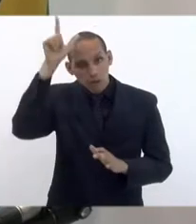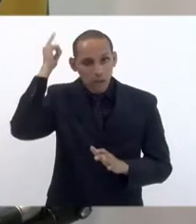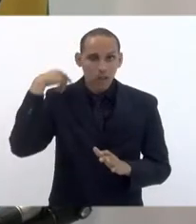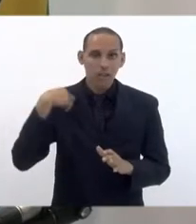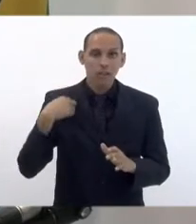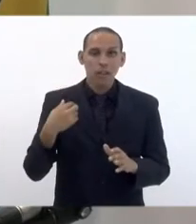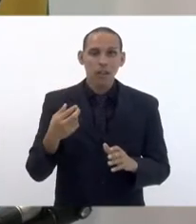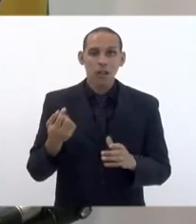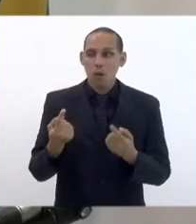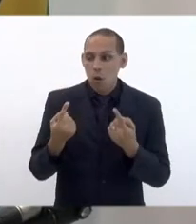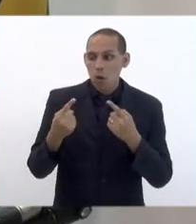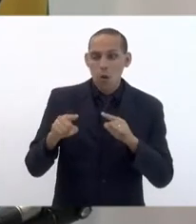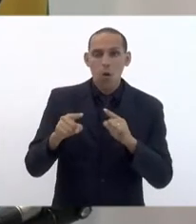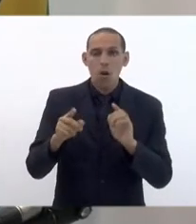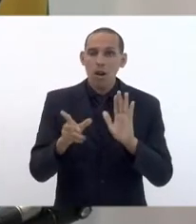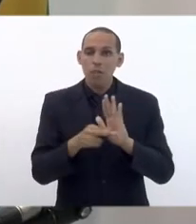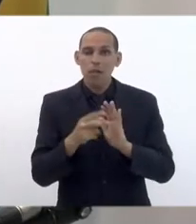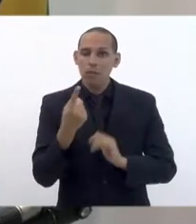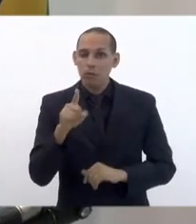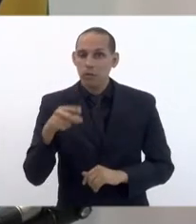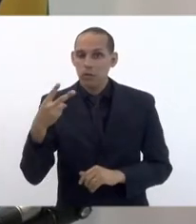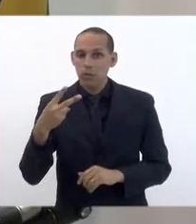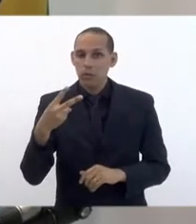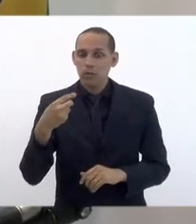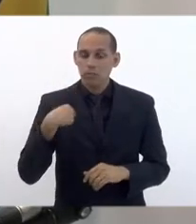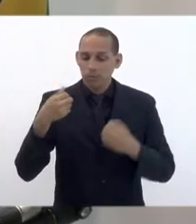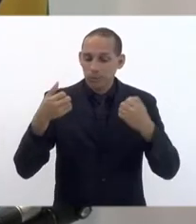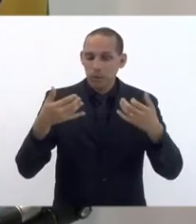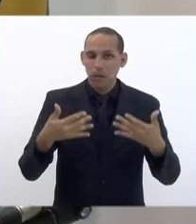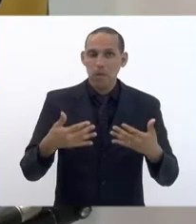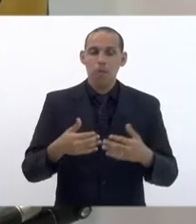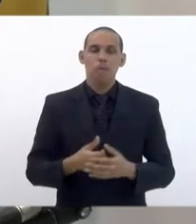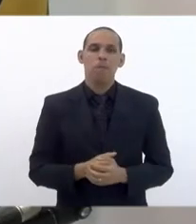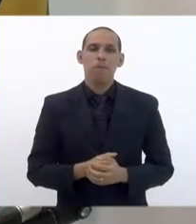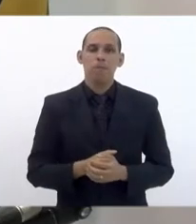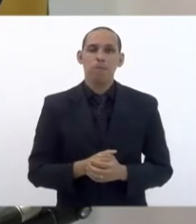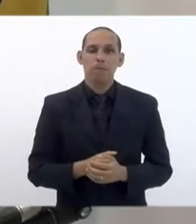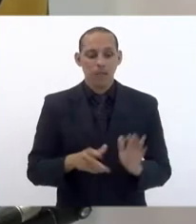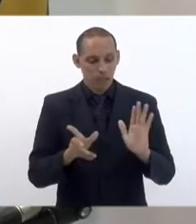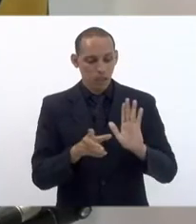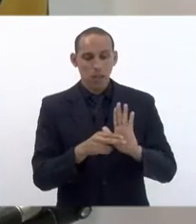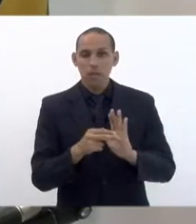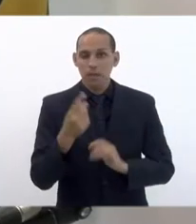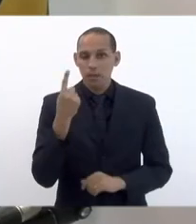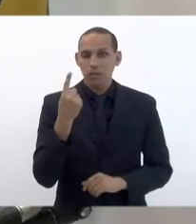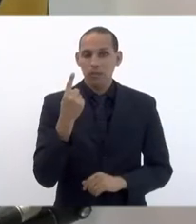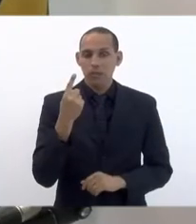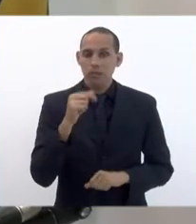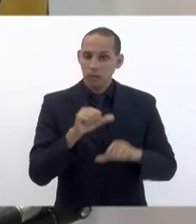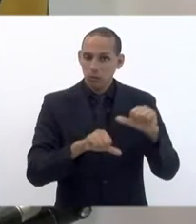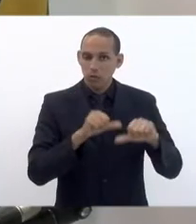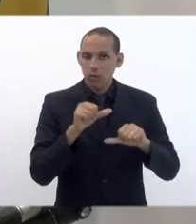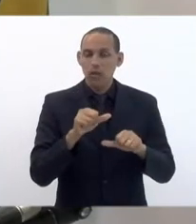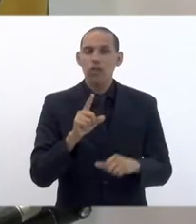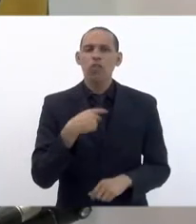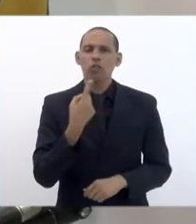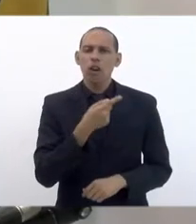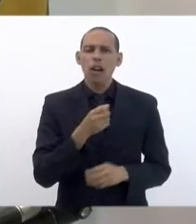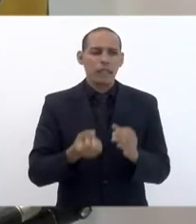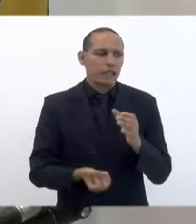das modificativas 1 e 2 e quero explicar. Para mim, a 1, eu acho que a gente não pode criar